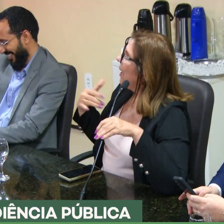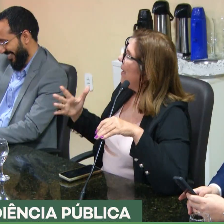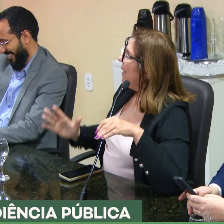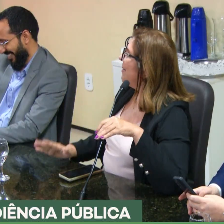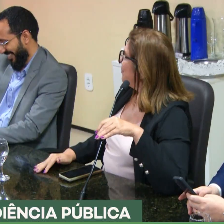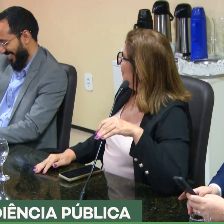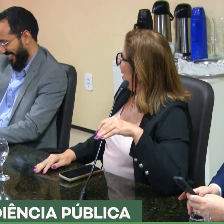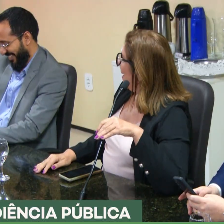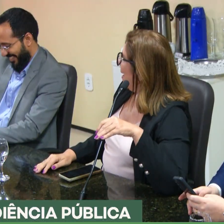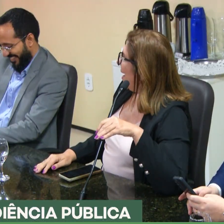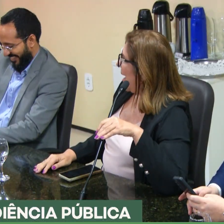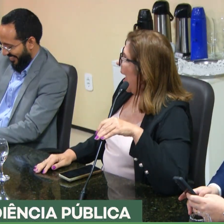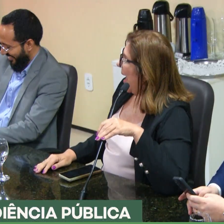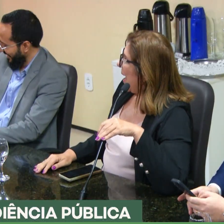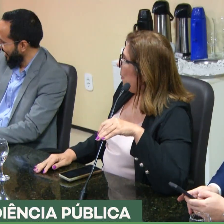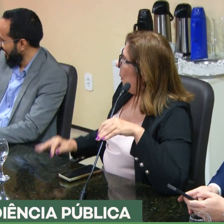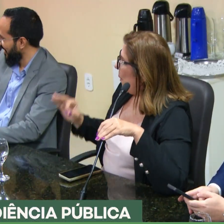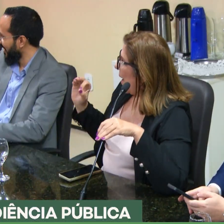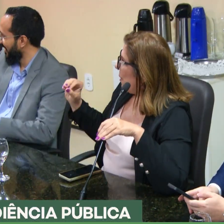hora.